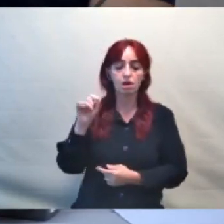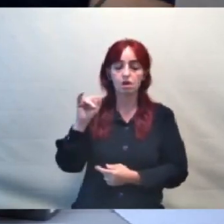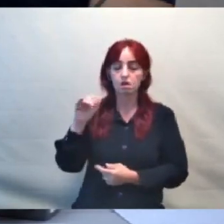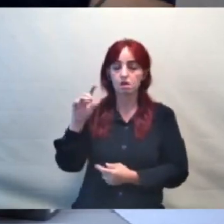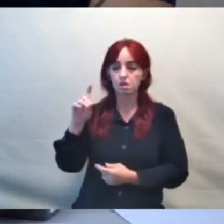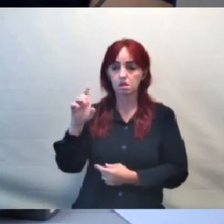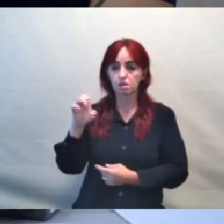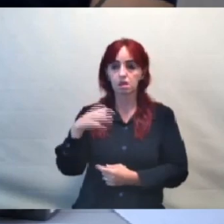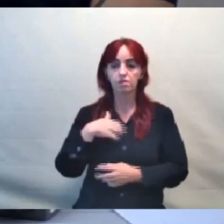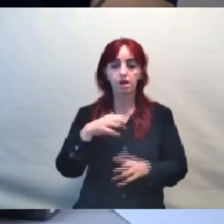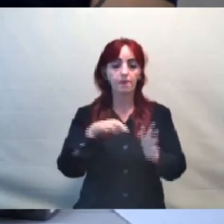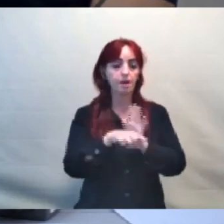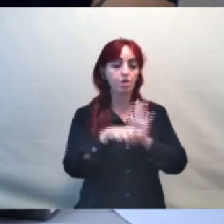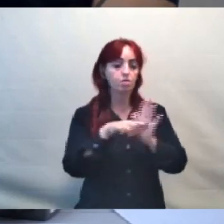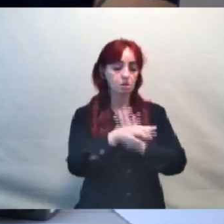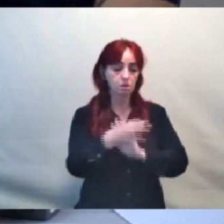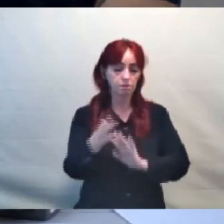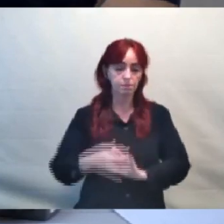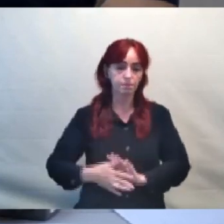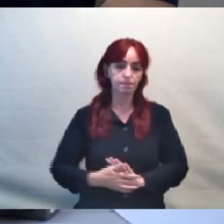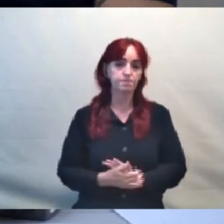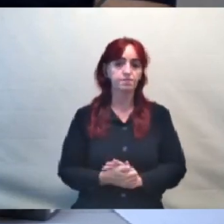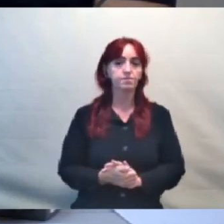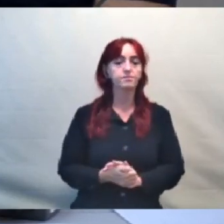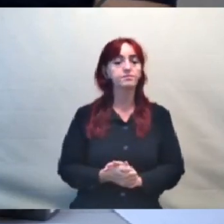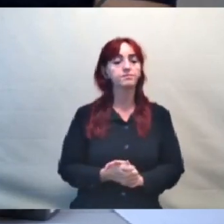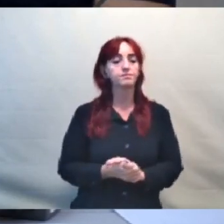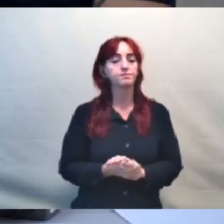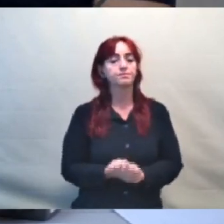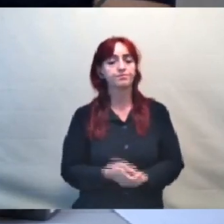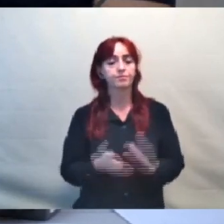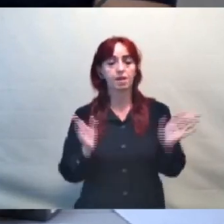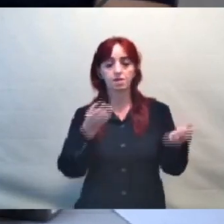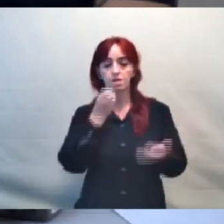para vocês aí. Já dei boa tarde, né?